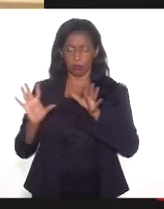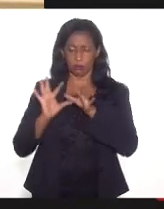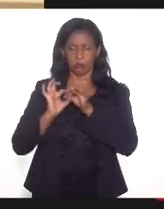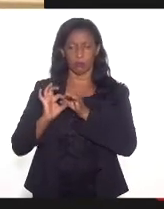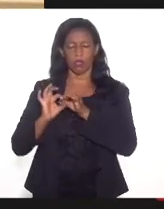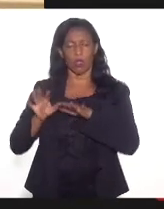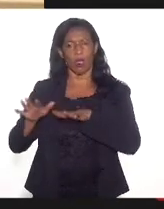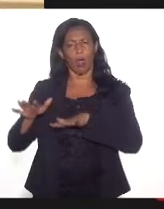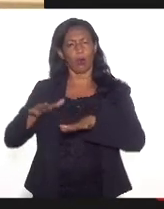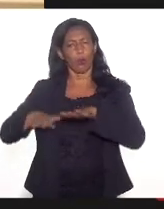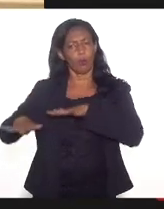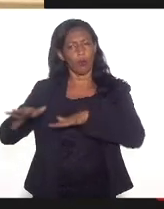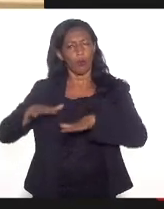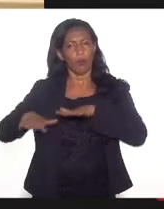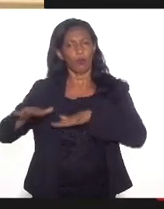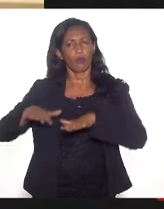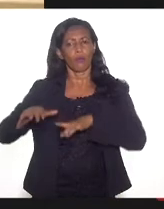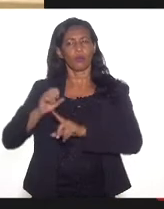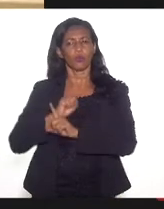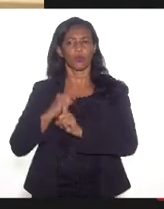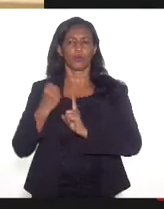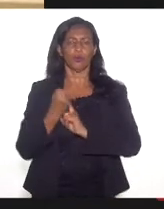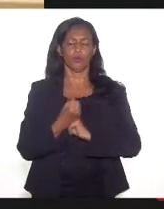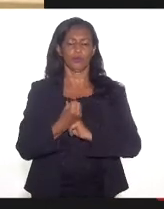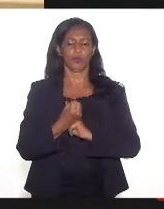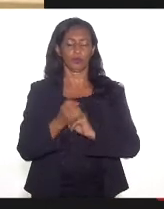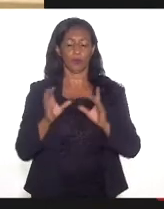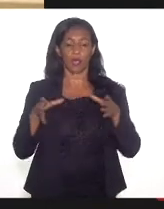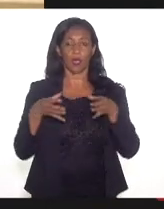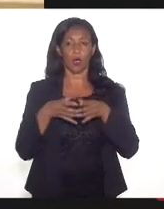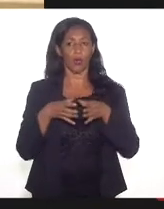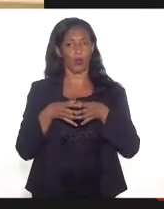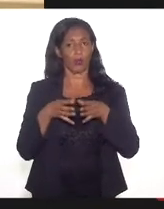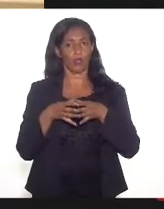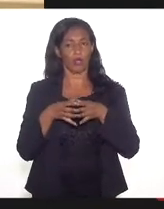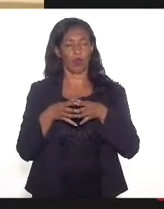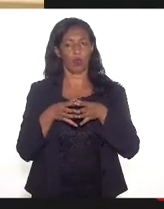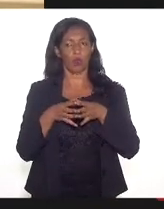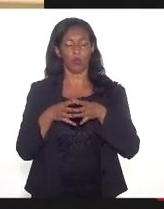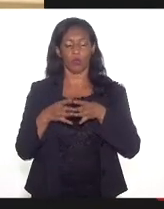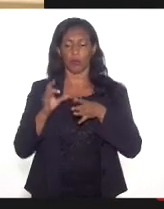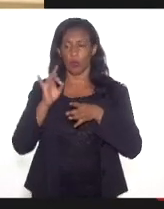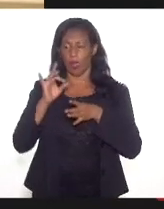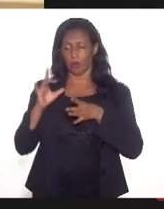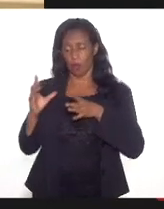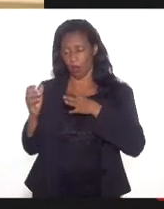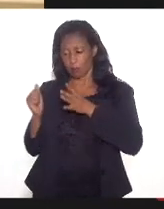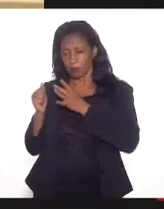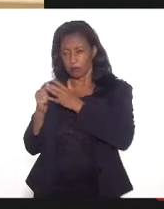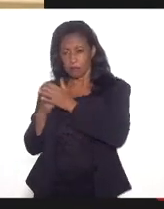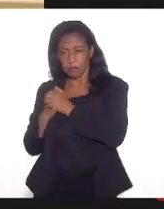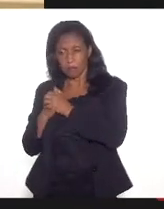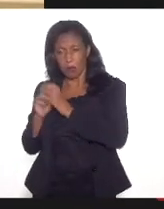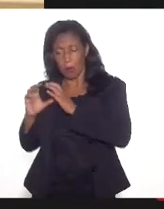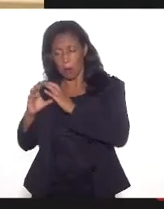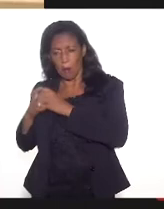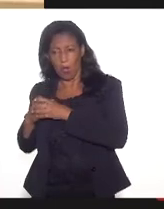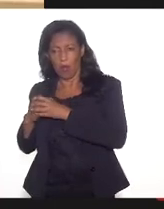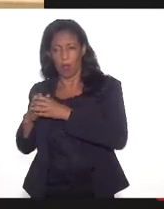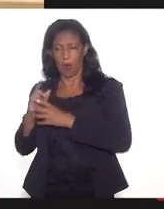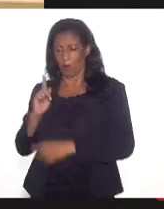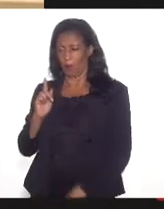movimentos sociais. Bom, a comissão não ficará restrita aos